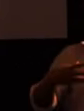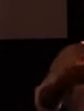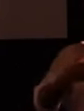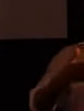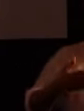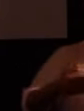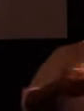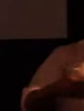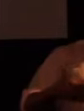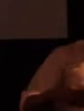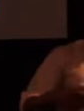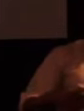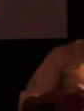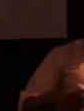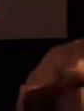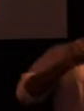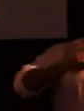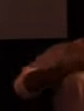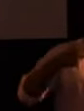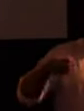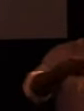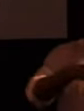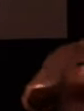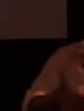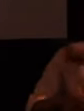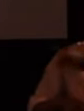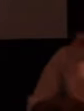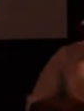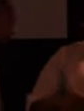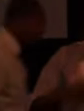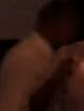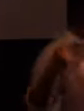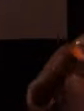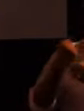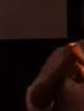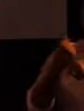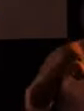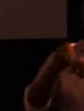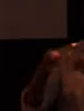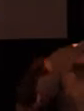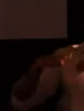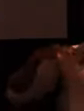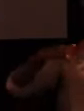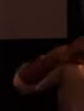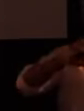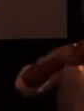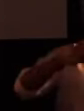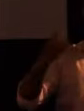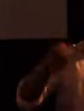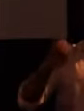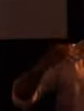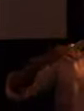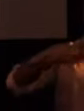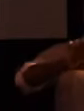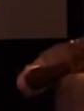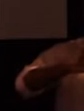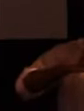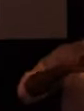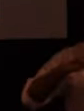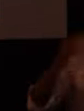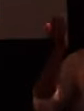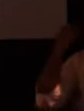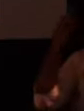ocupação aqui, que é o seguinte: pavimento de garagem, na legislação até então vigente, não era contada